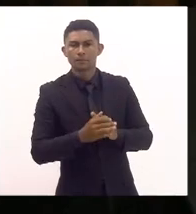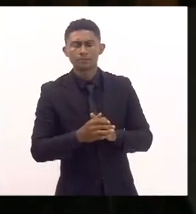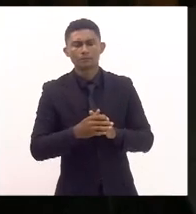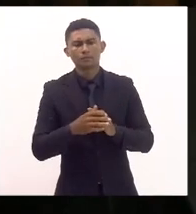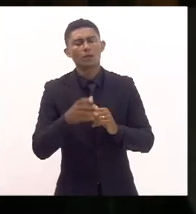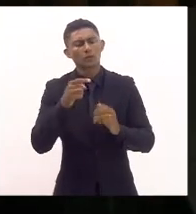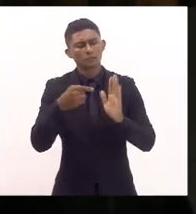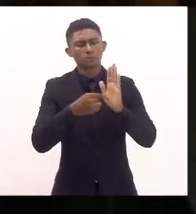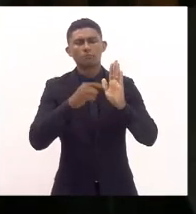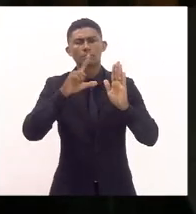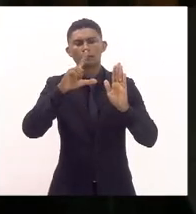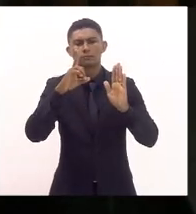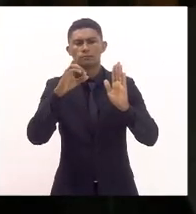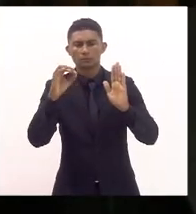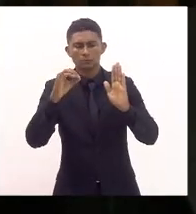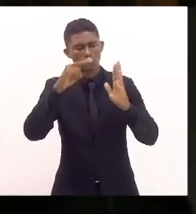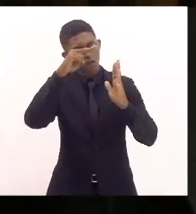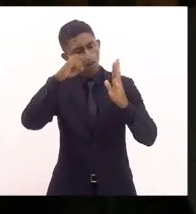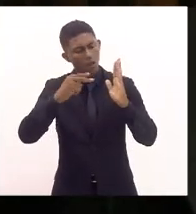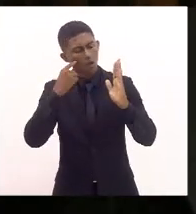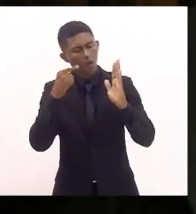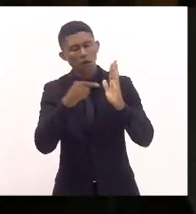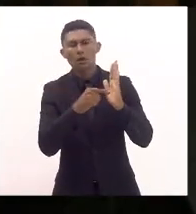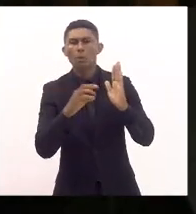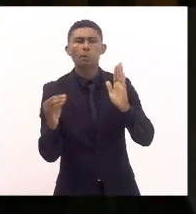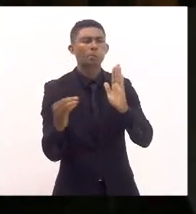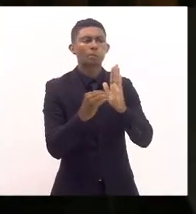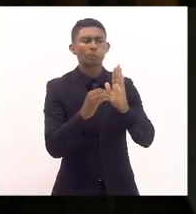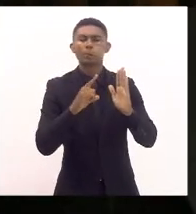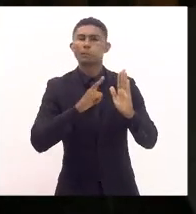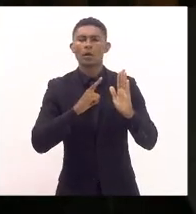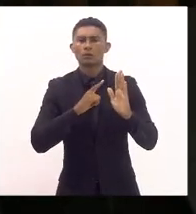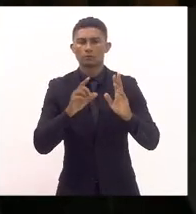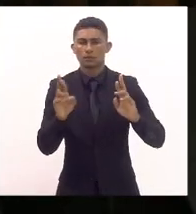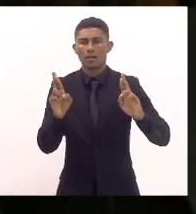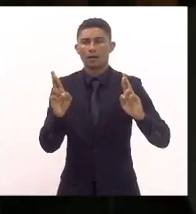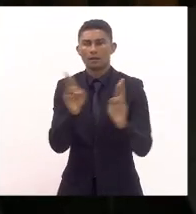encontrar lá a relação Global